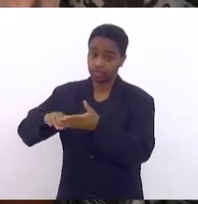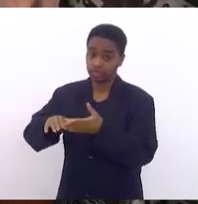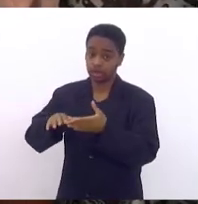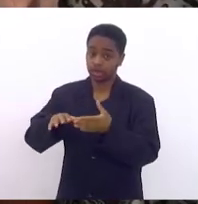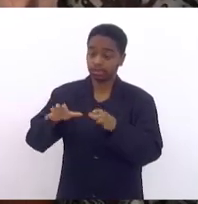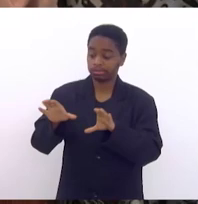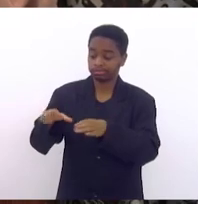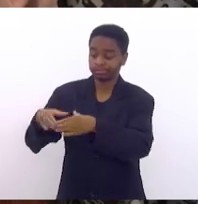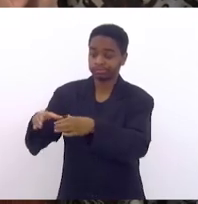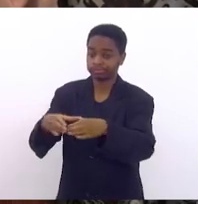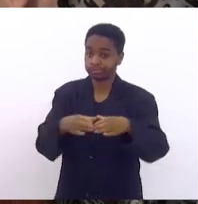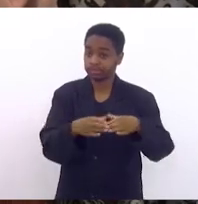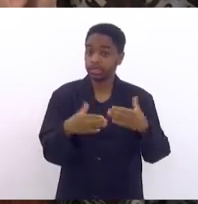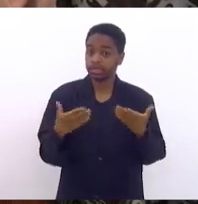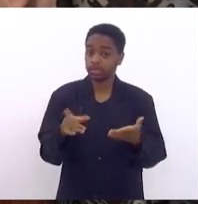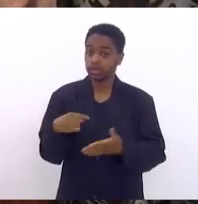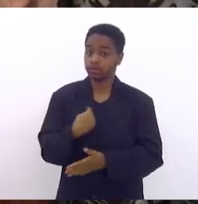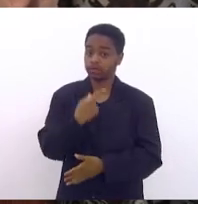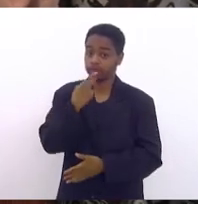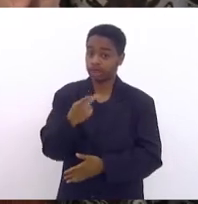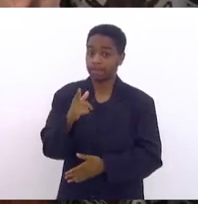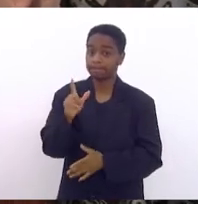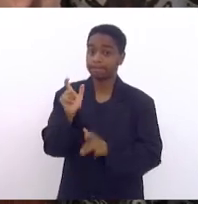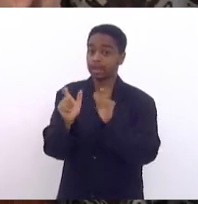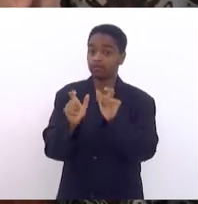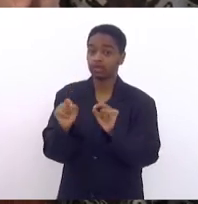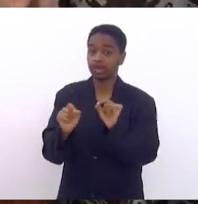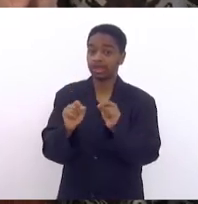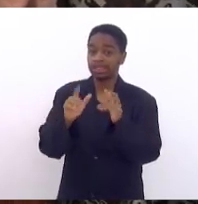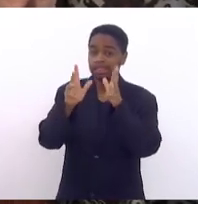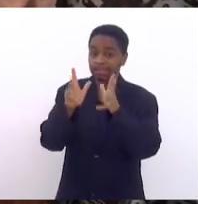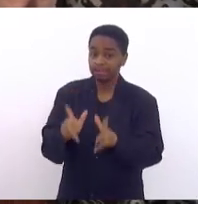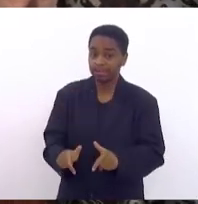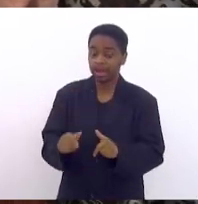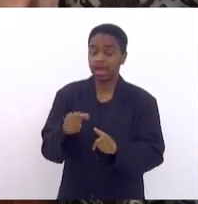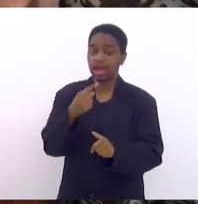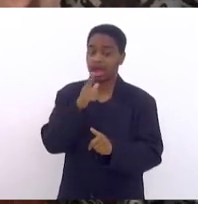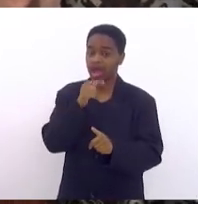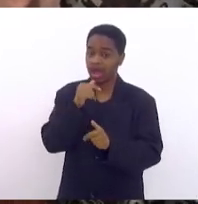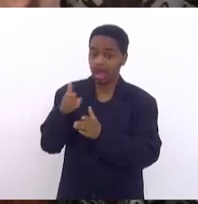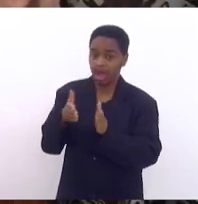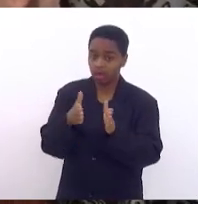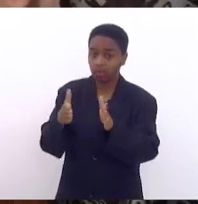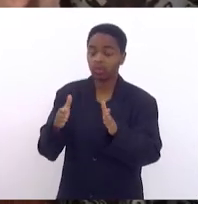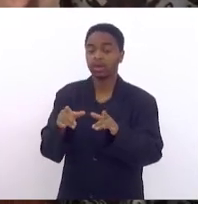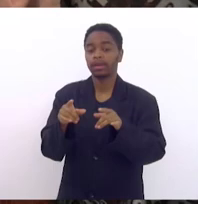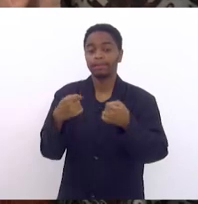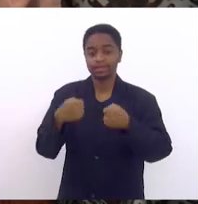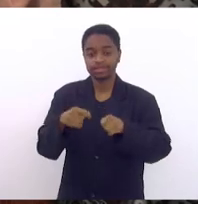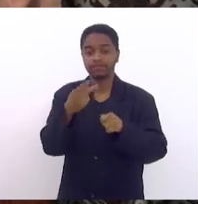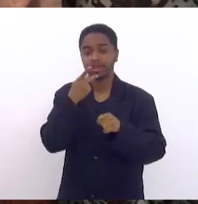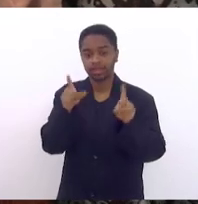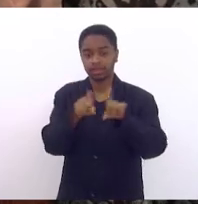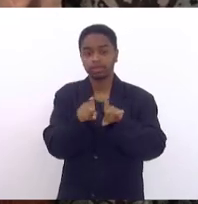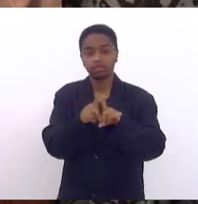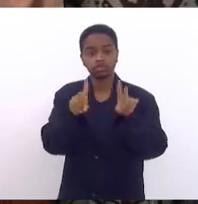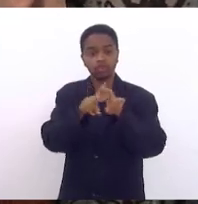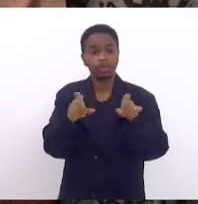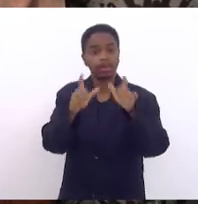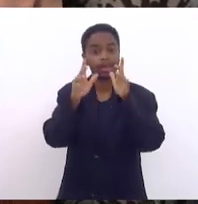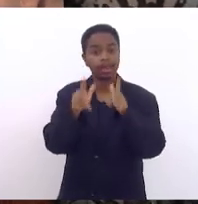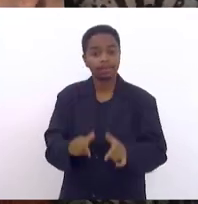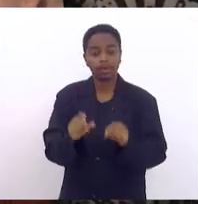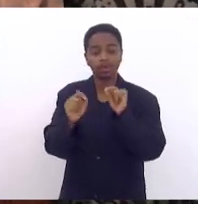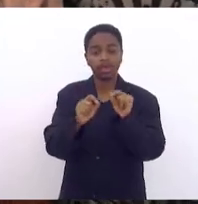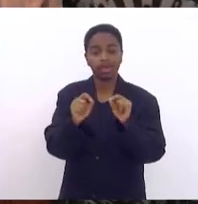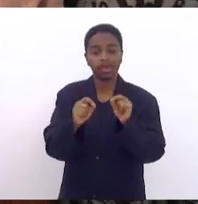palavra despoluição, para despoluir os rios e lagoas, temos que falar também na despoluição da